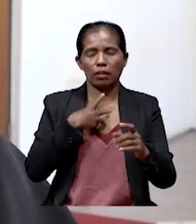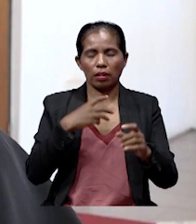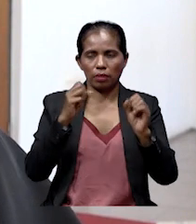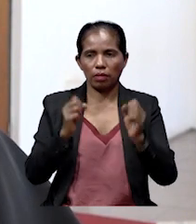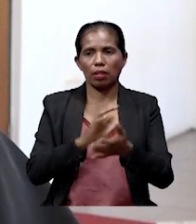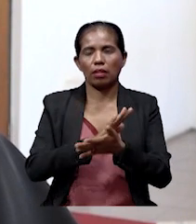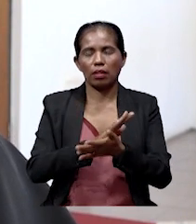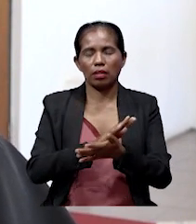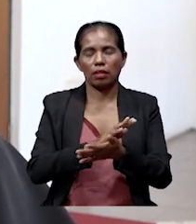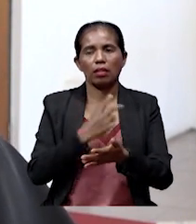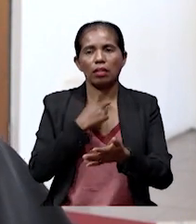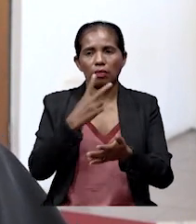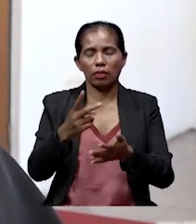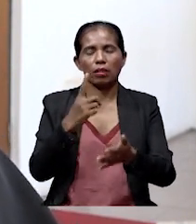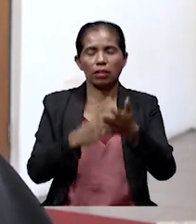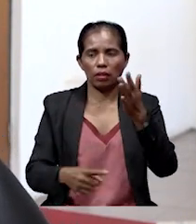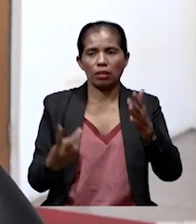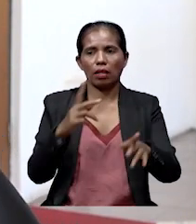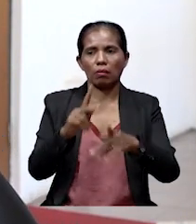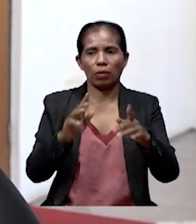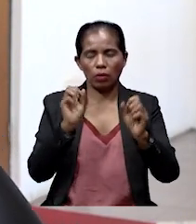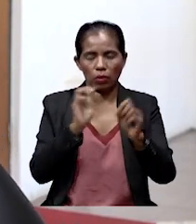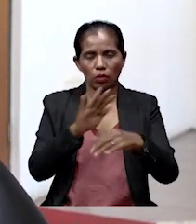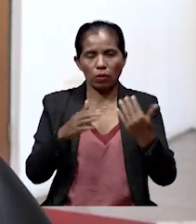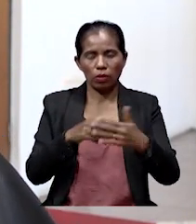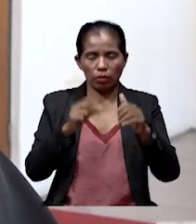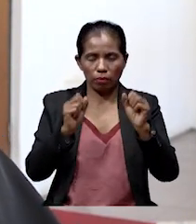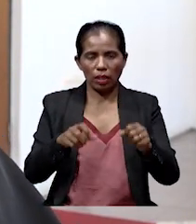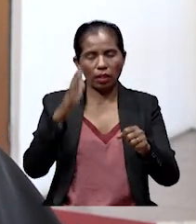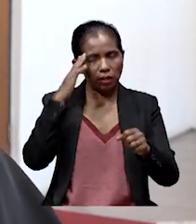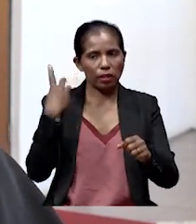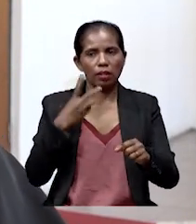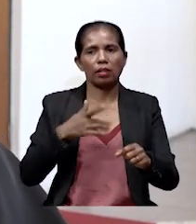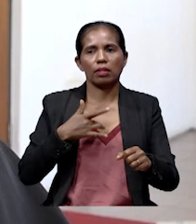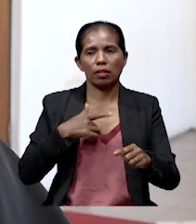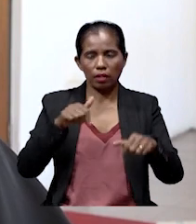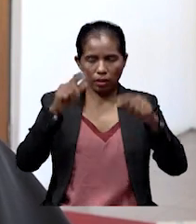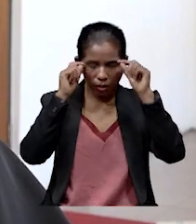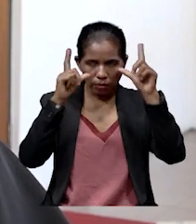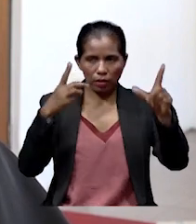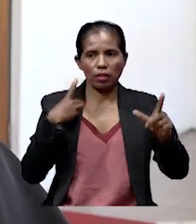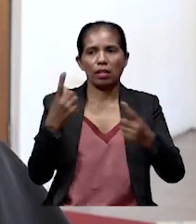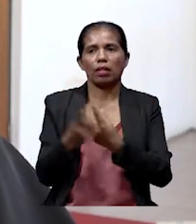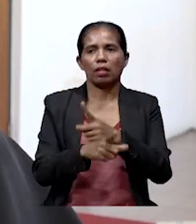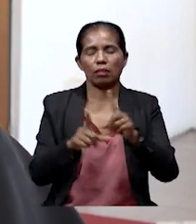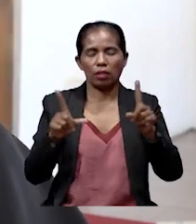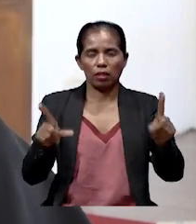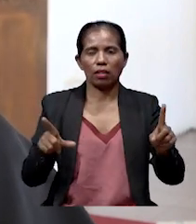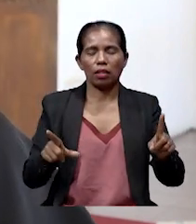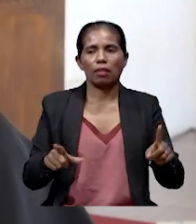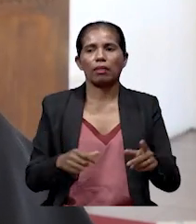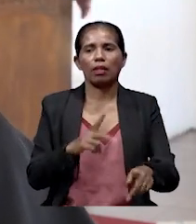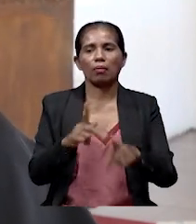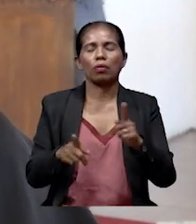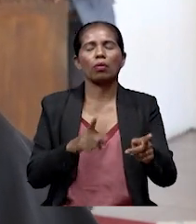Tanilian, com a assunto saída de para a Emototo Bele Hatene. E Ita sente do Nica que Timor é a liberdade de imprensa. É uma